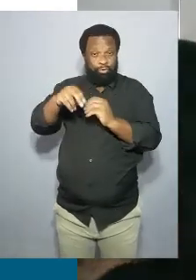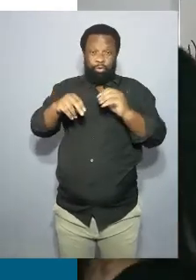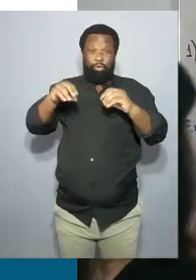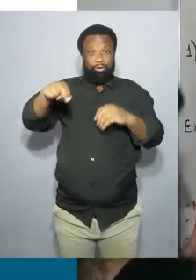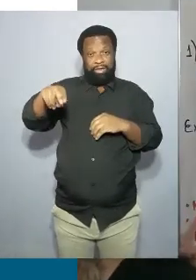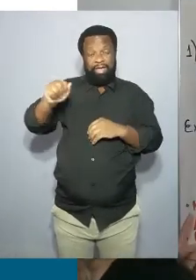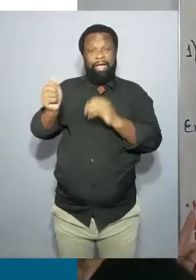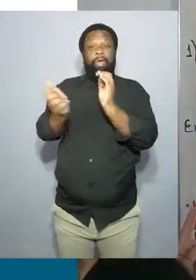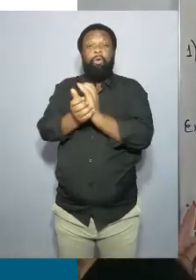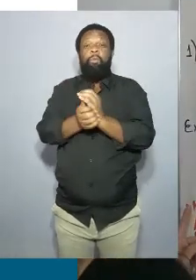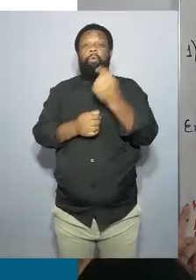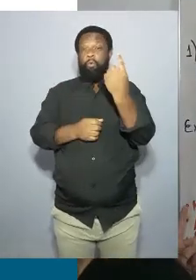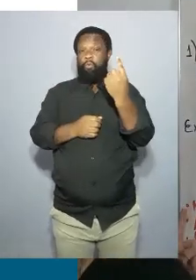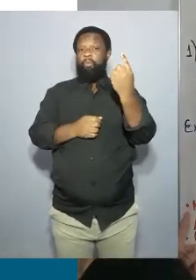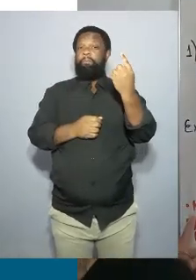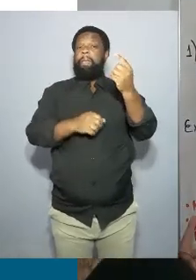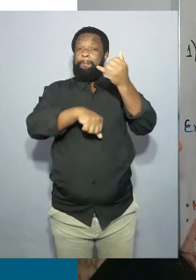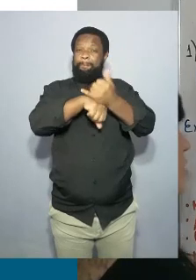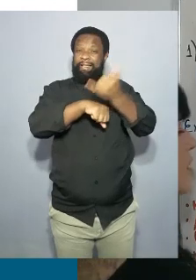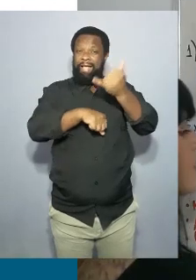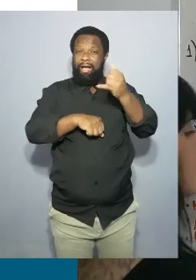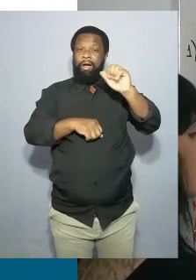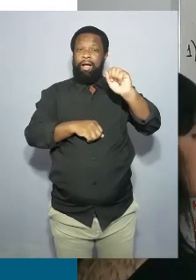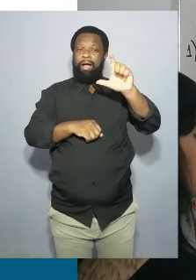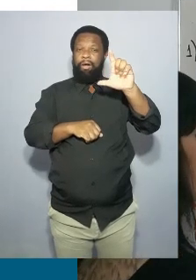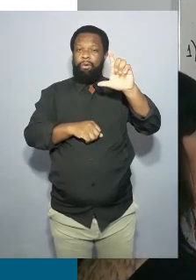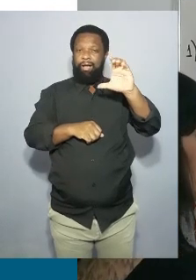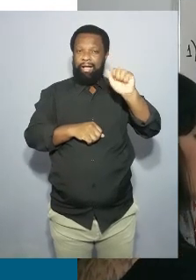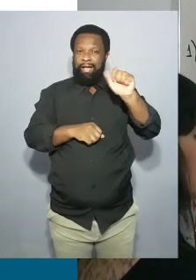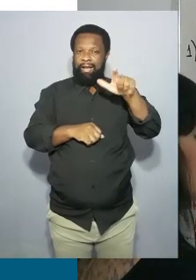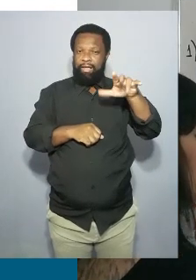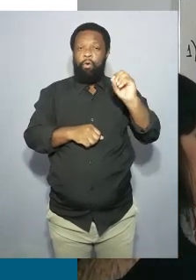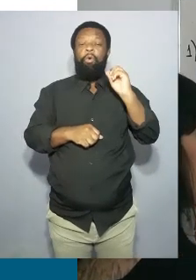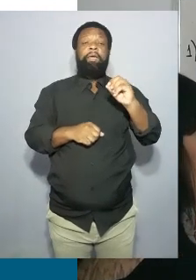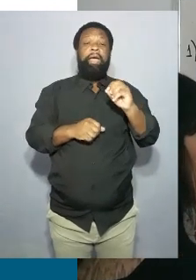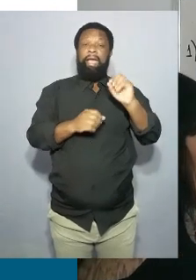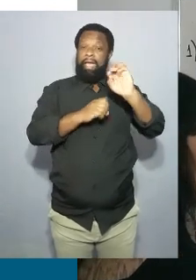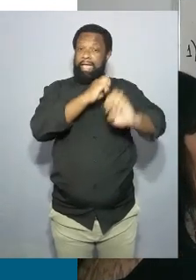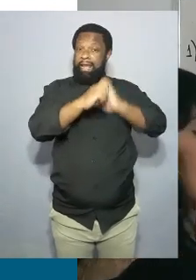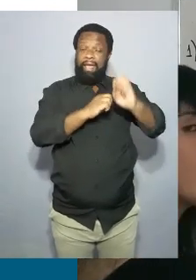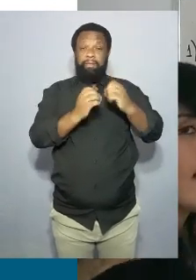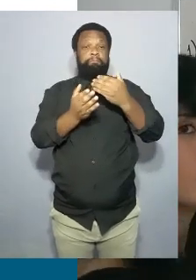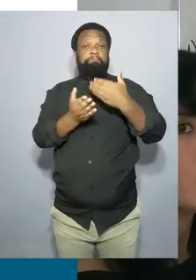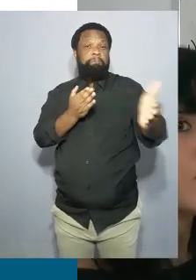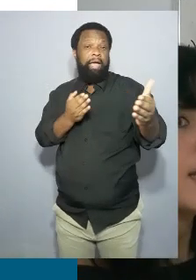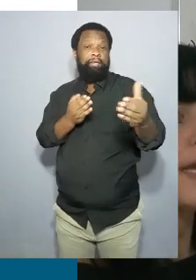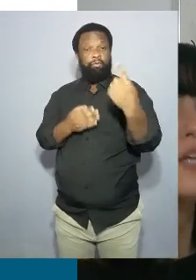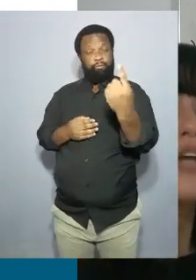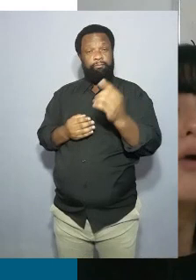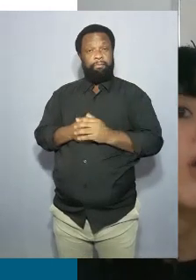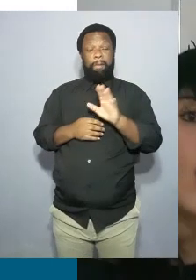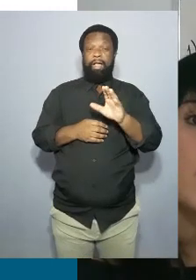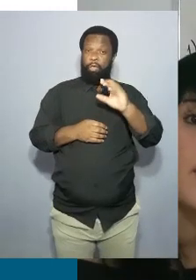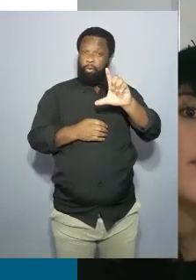1, todo mundo do grupo 1, os metais alcalinos, tem a tendência então de perder um elétron.